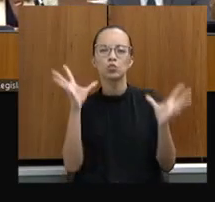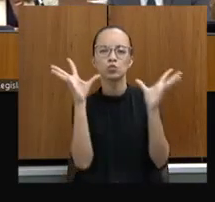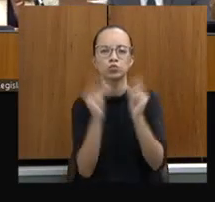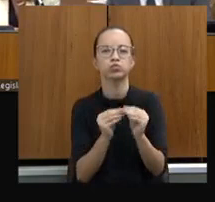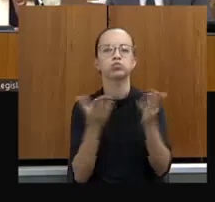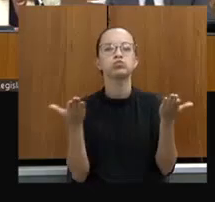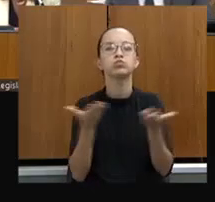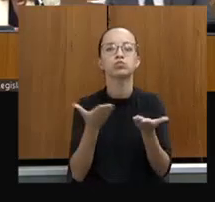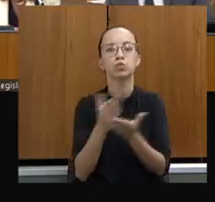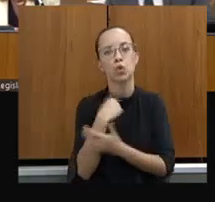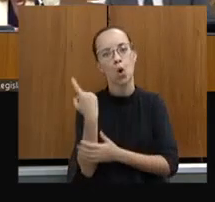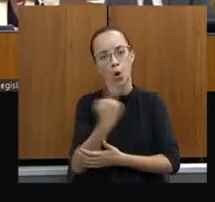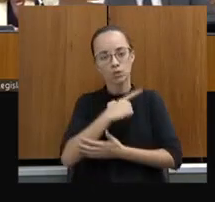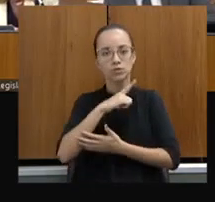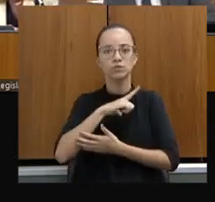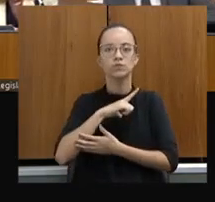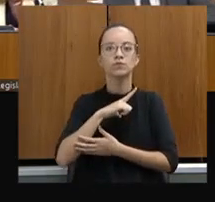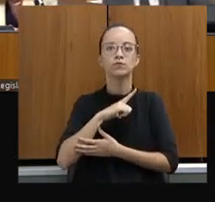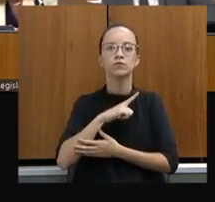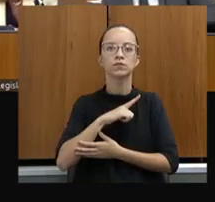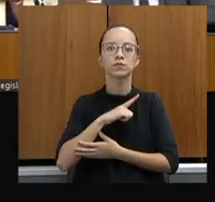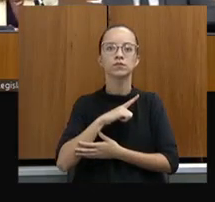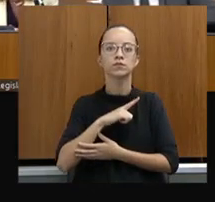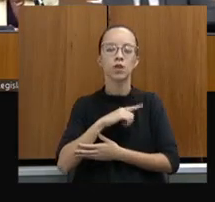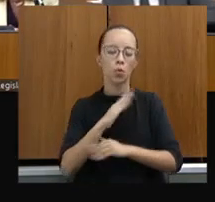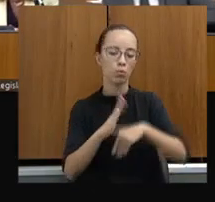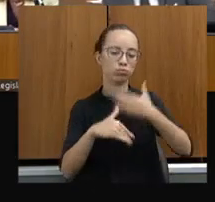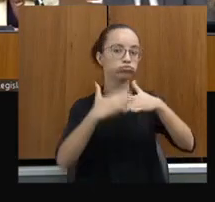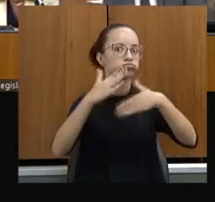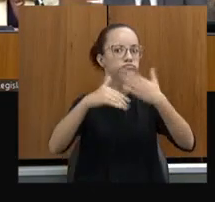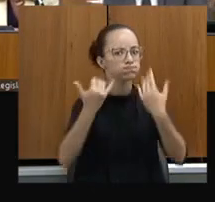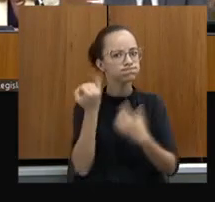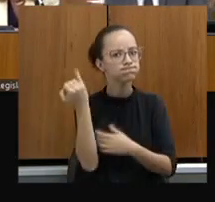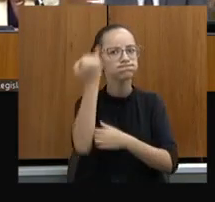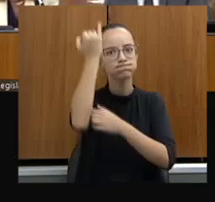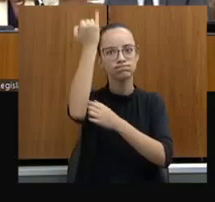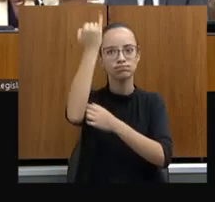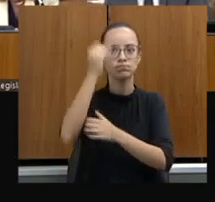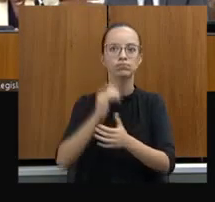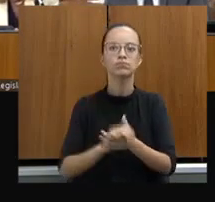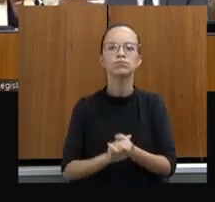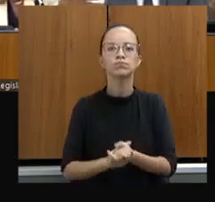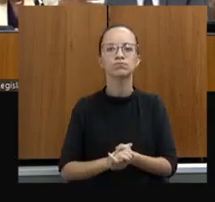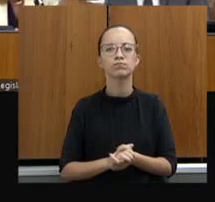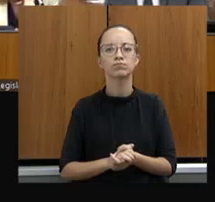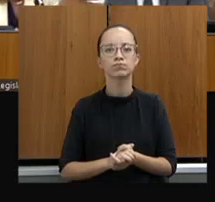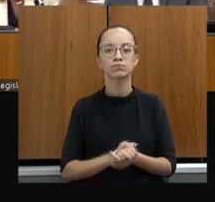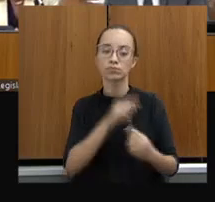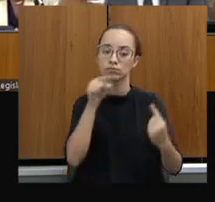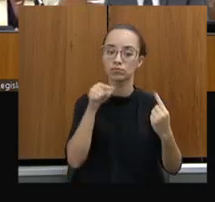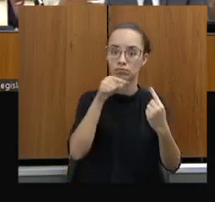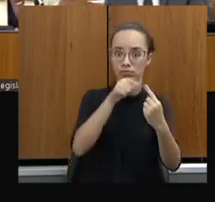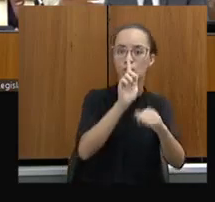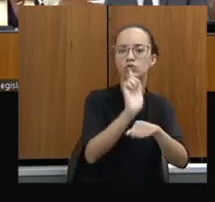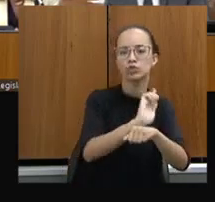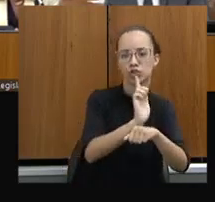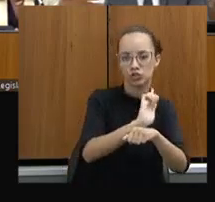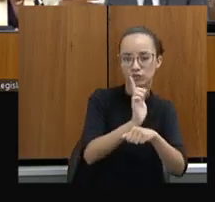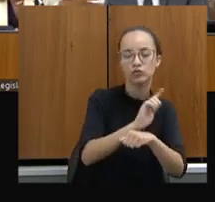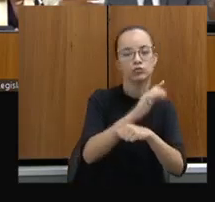resumo nós tivemos grandes evoluções tanto no que tange é a gestão de pessoal